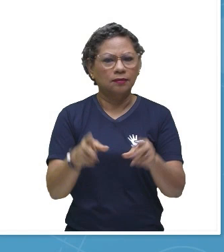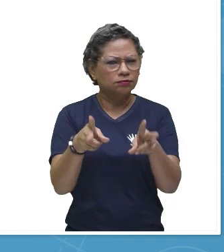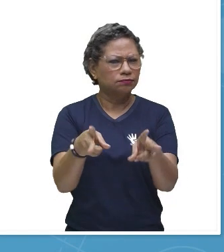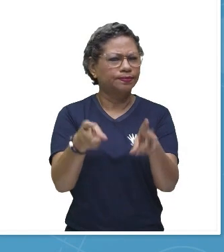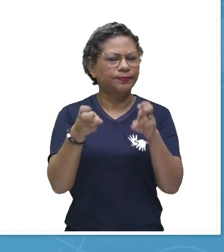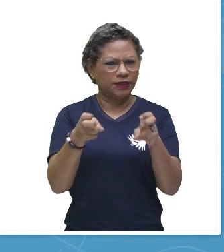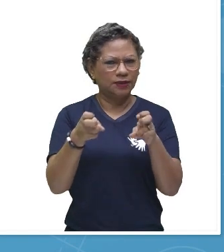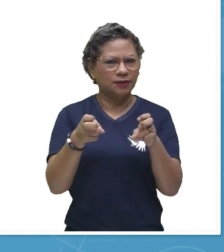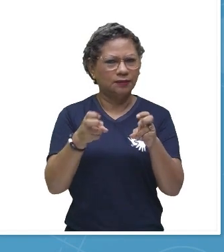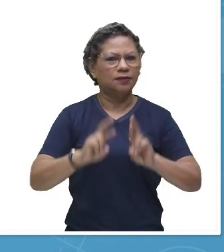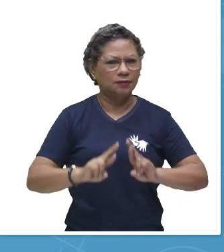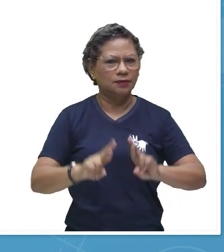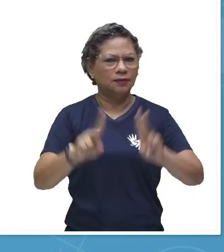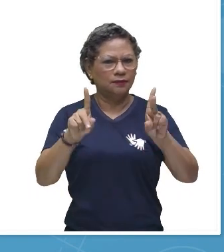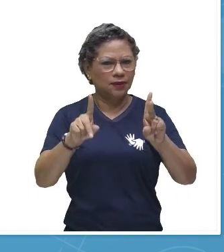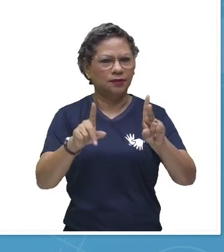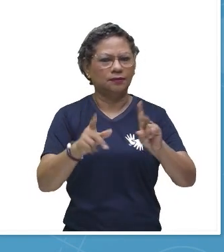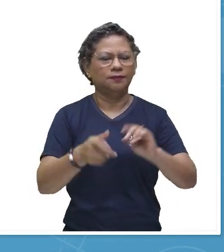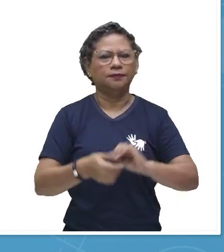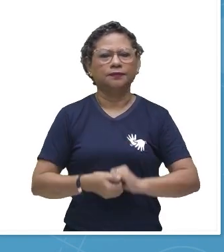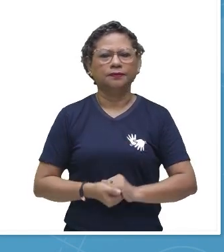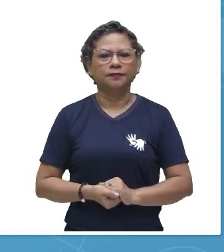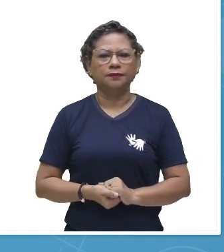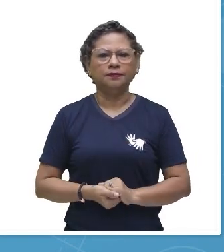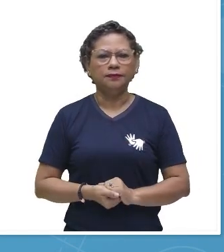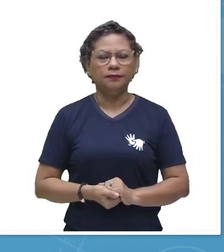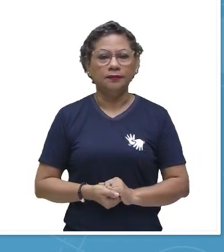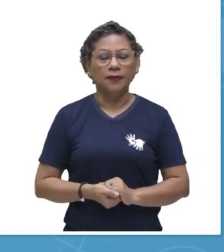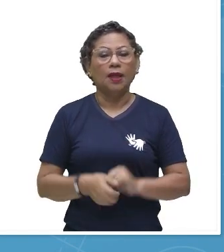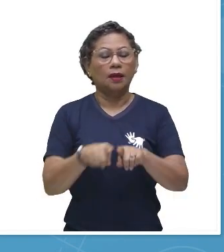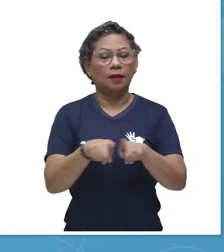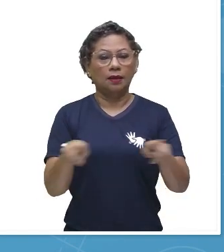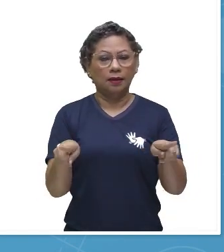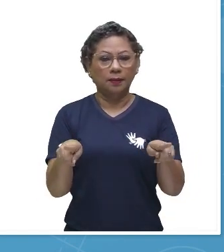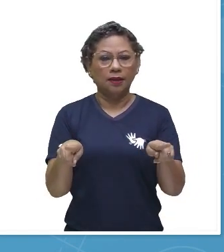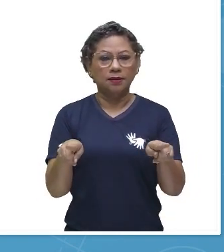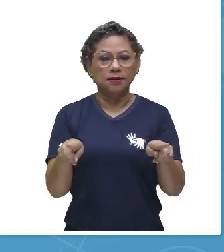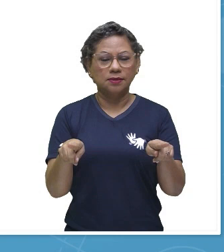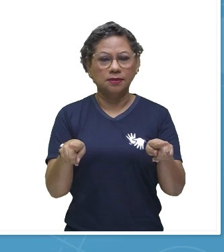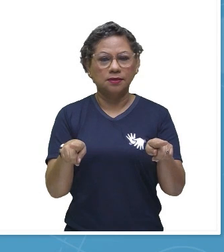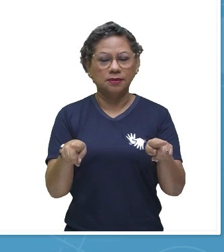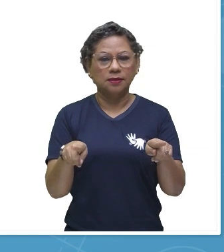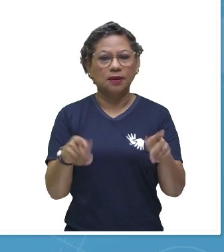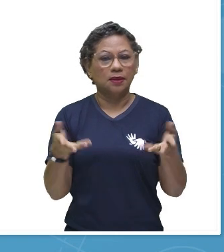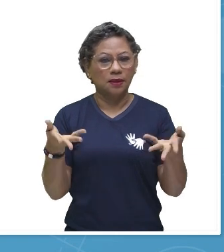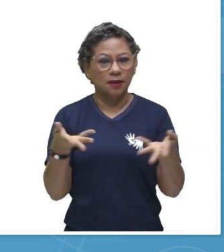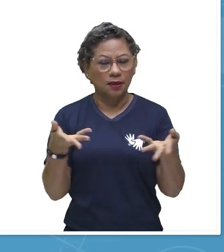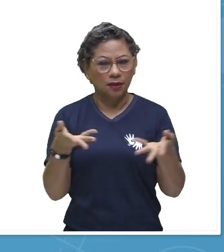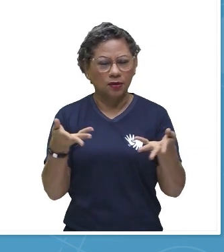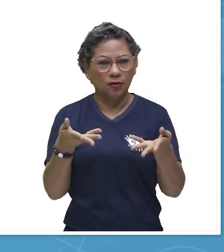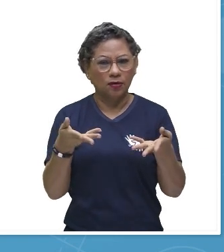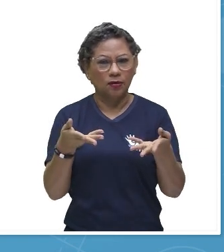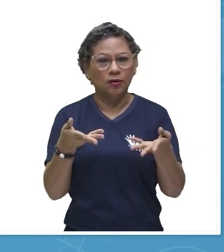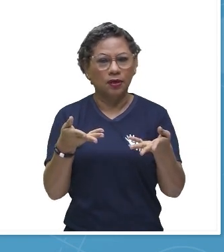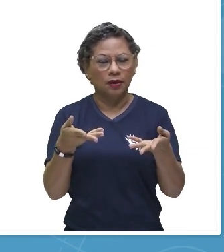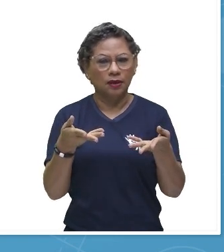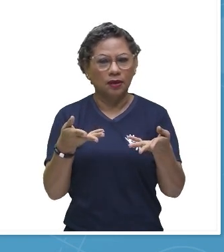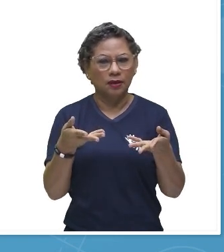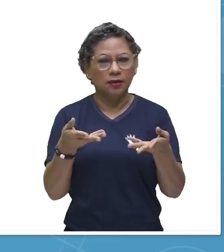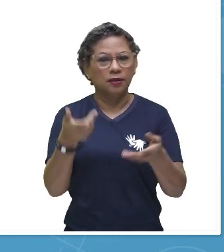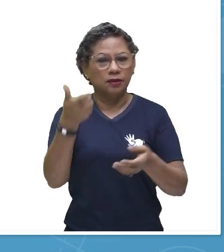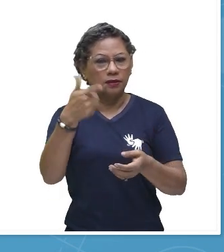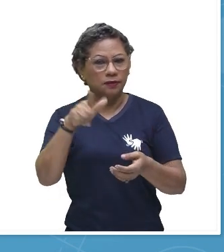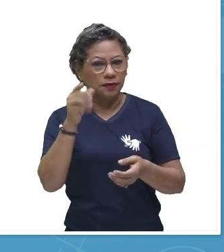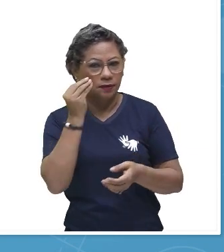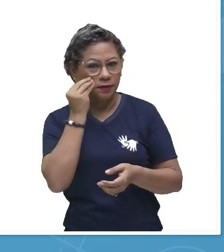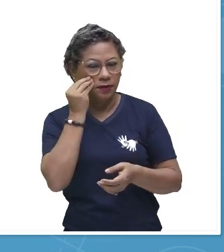também serão reversas. Porém, vamos voltar para as retas coplanares.